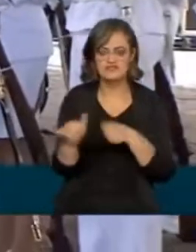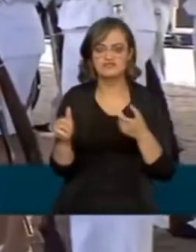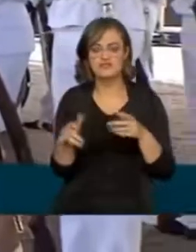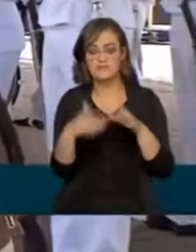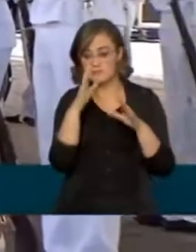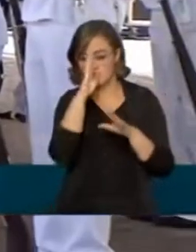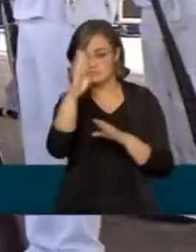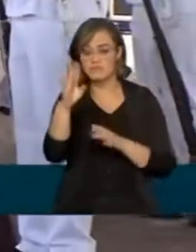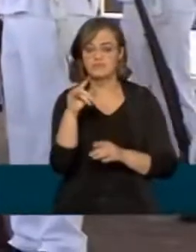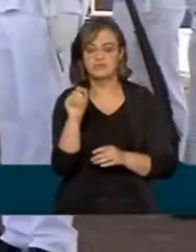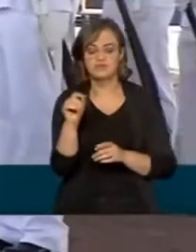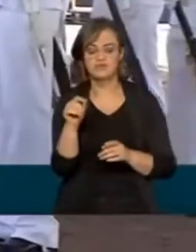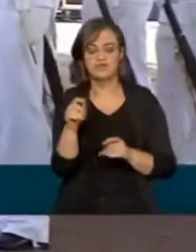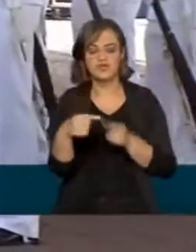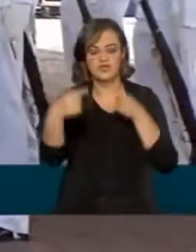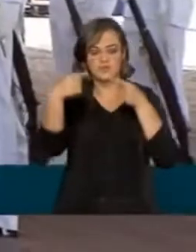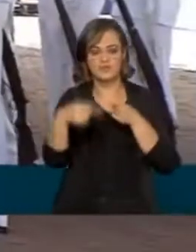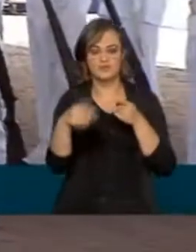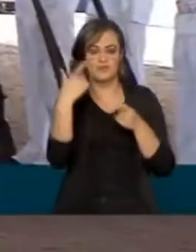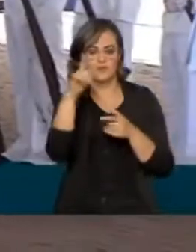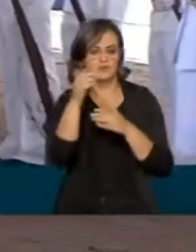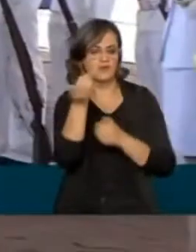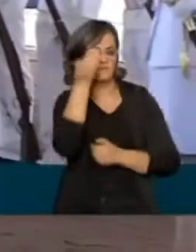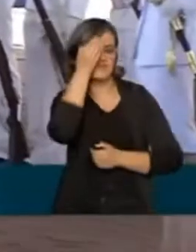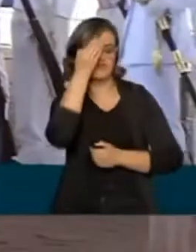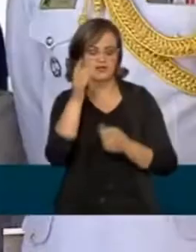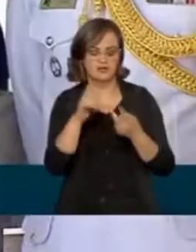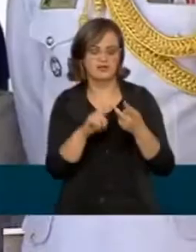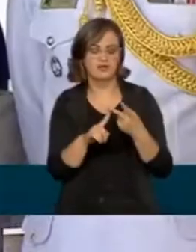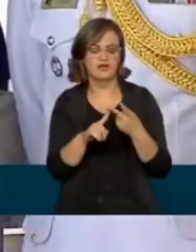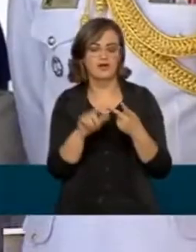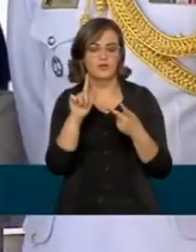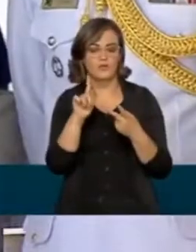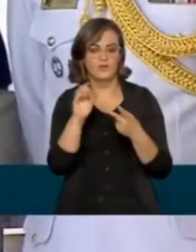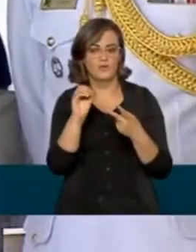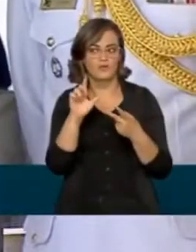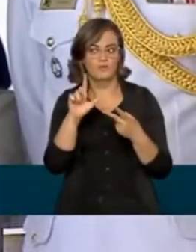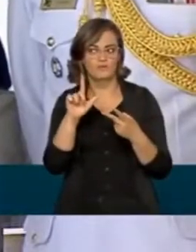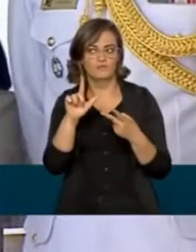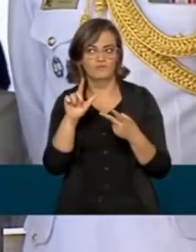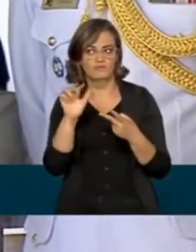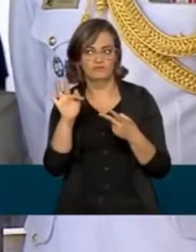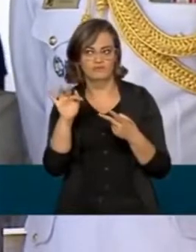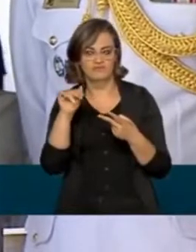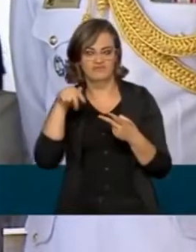em especial no combate à pirataria no Golfo da Guiné e do Bahrein.